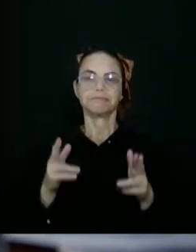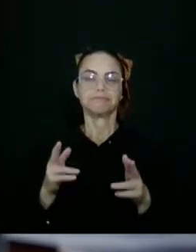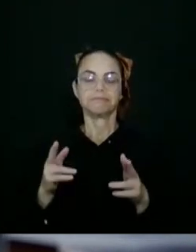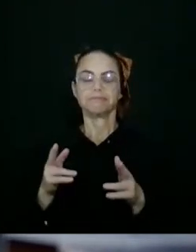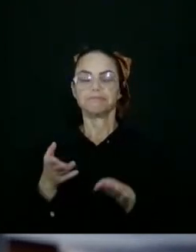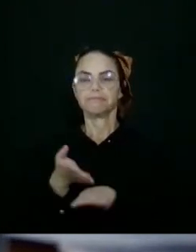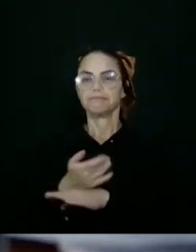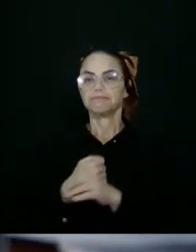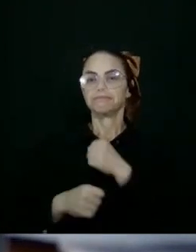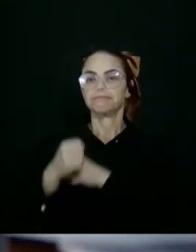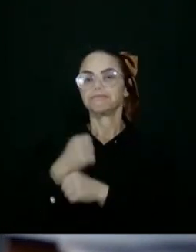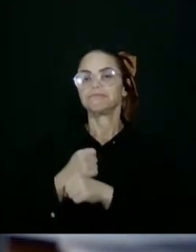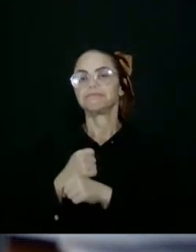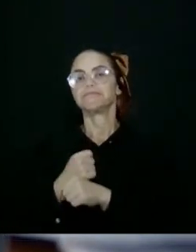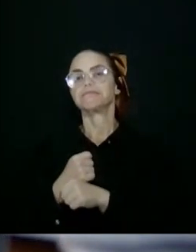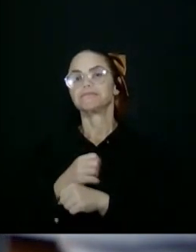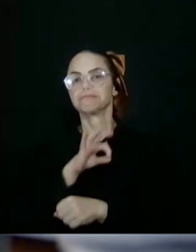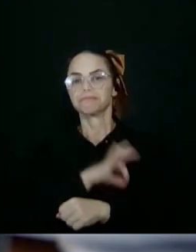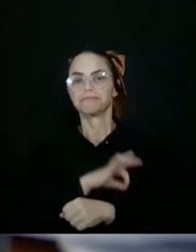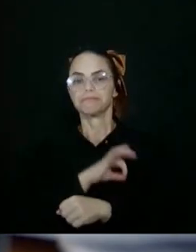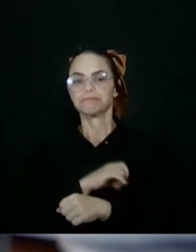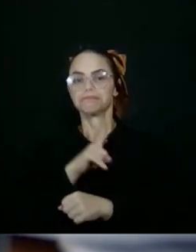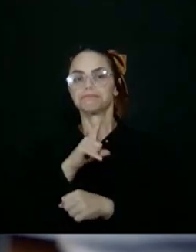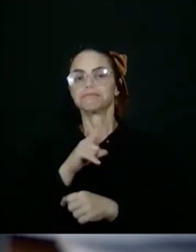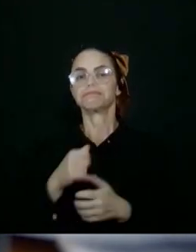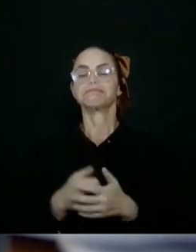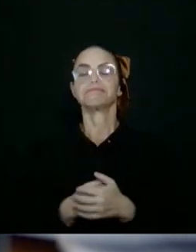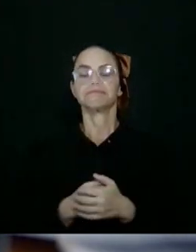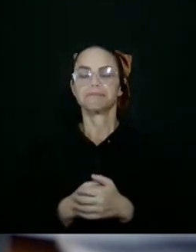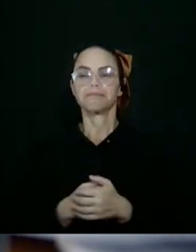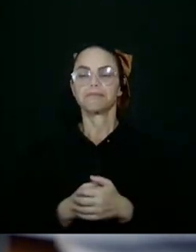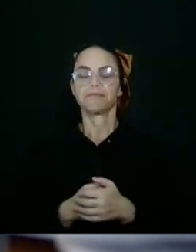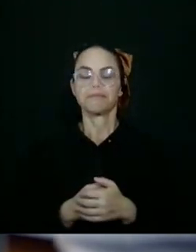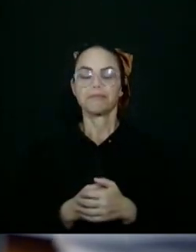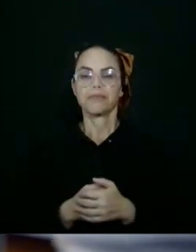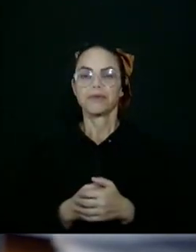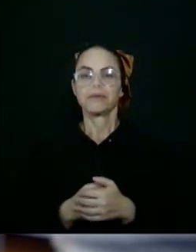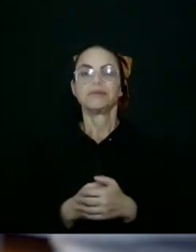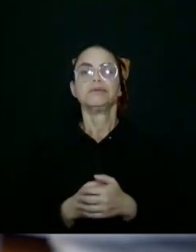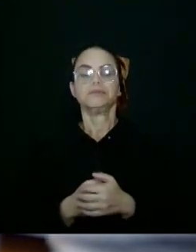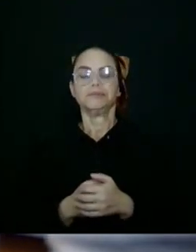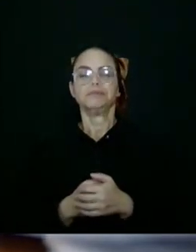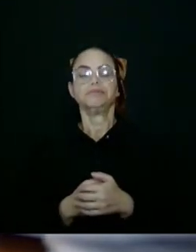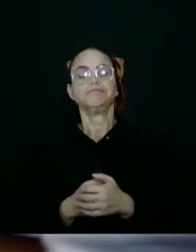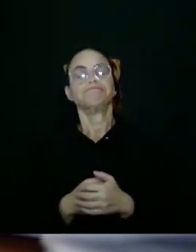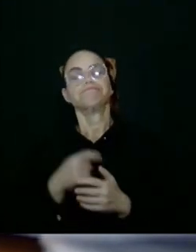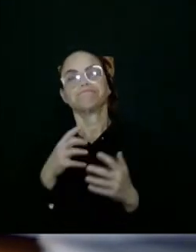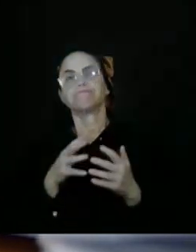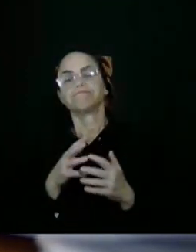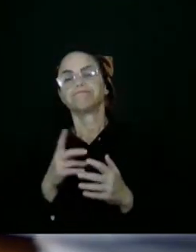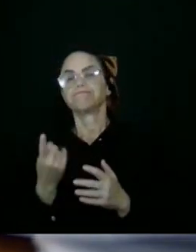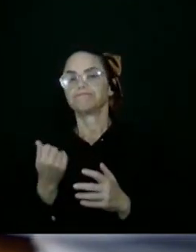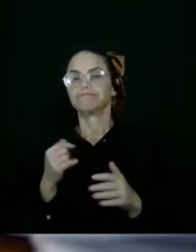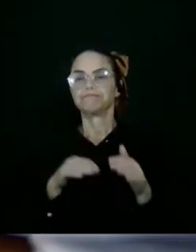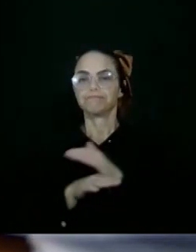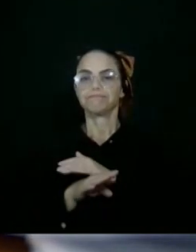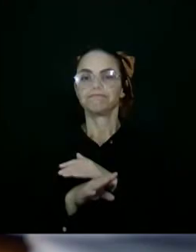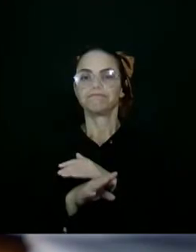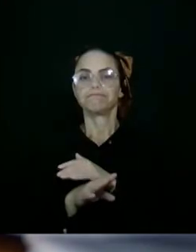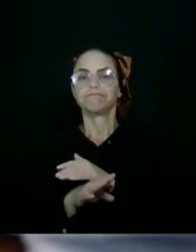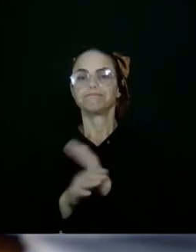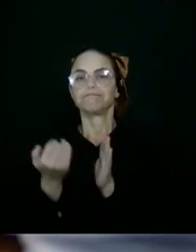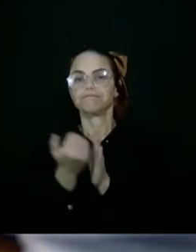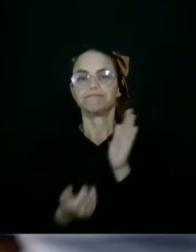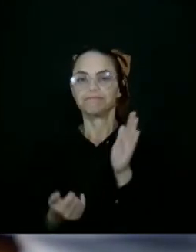menor, vai receber ele um pouco maior. E aí entra então um dinheiro que antes era descontado do